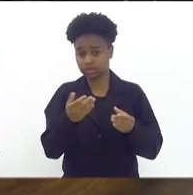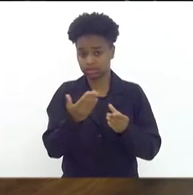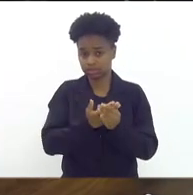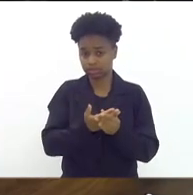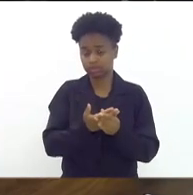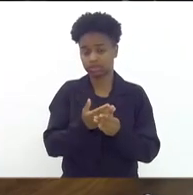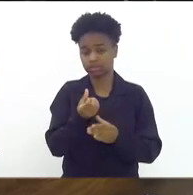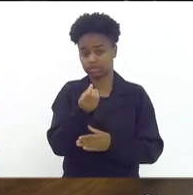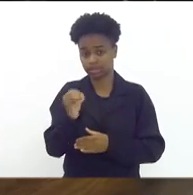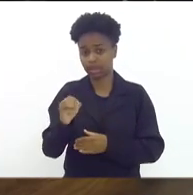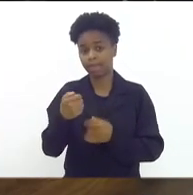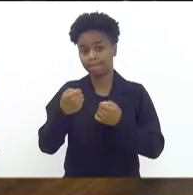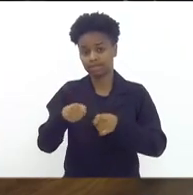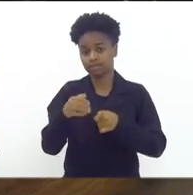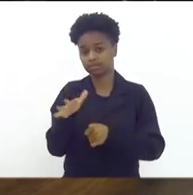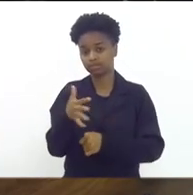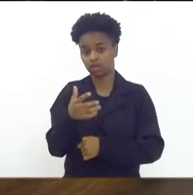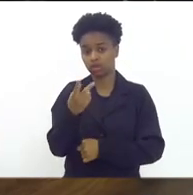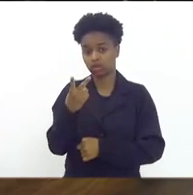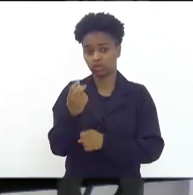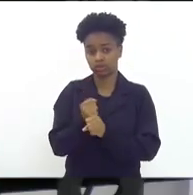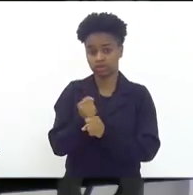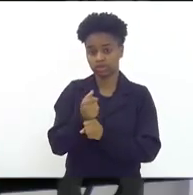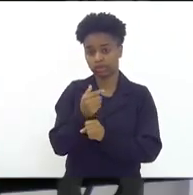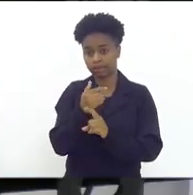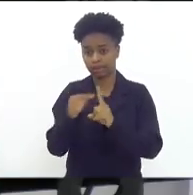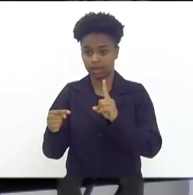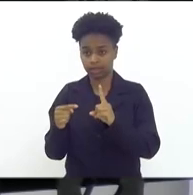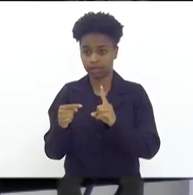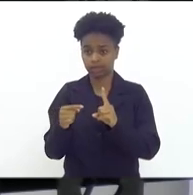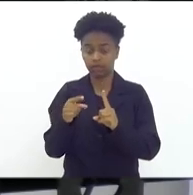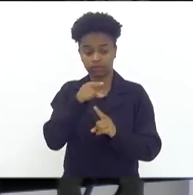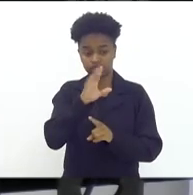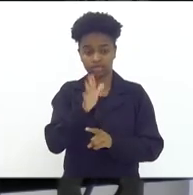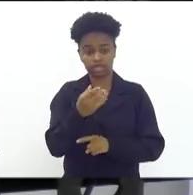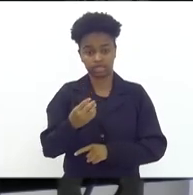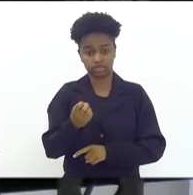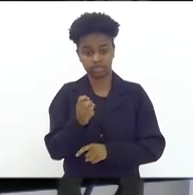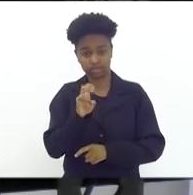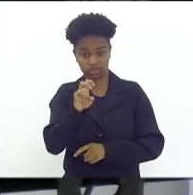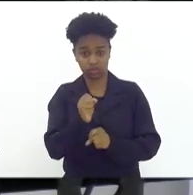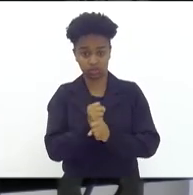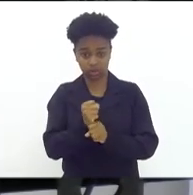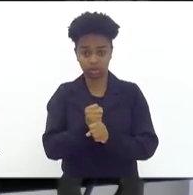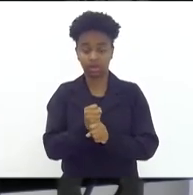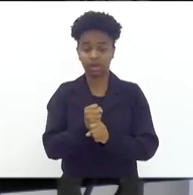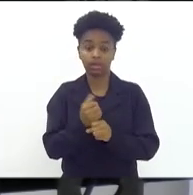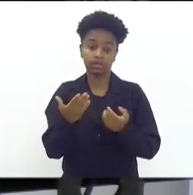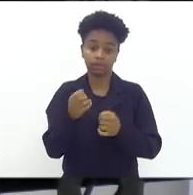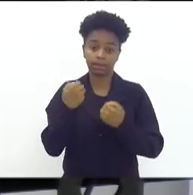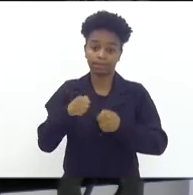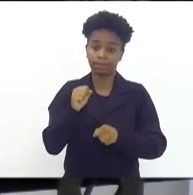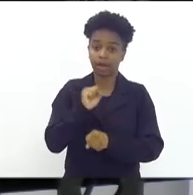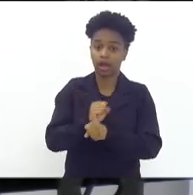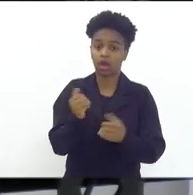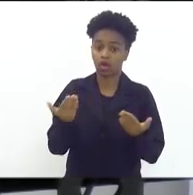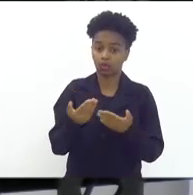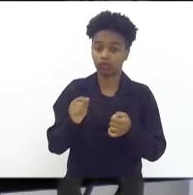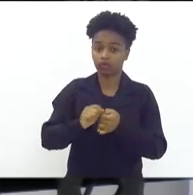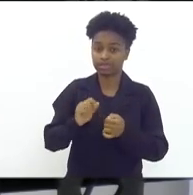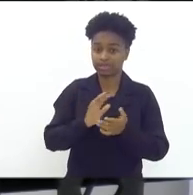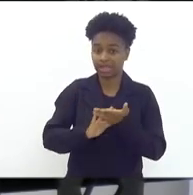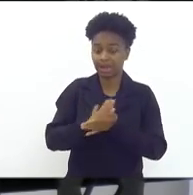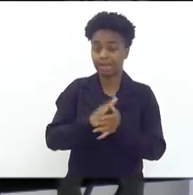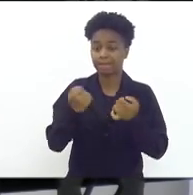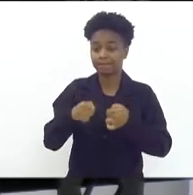anos e meio para exaurir cada aproximadamente 5 São mais de uma década para o senhor paralisar hoje não fazer mais nada a gente precisa de